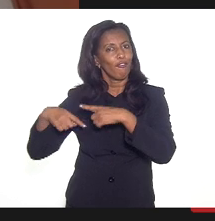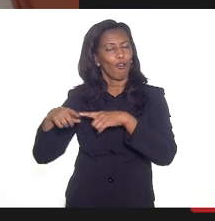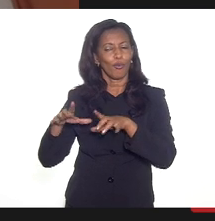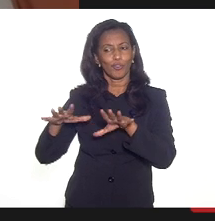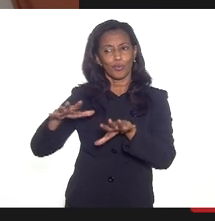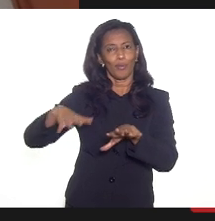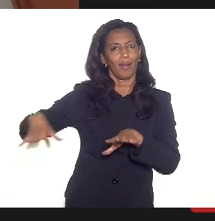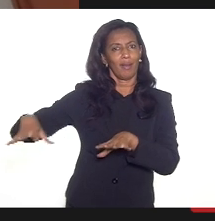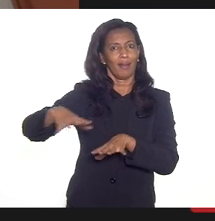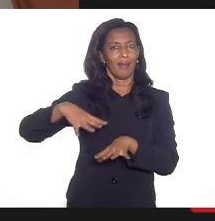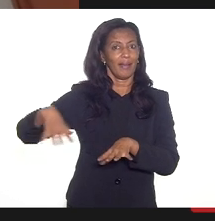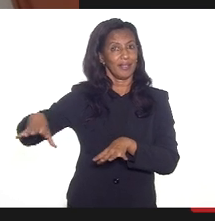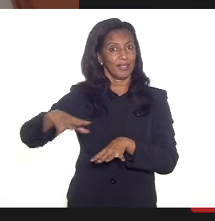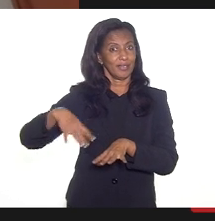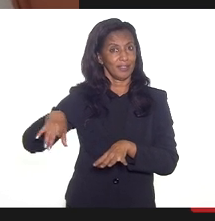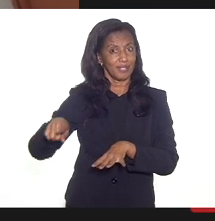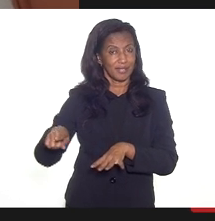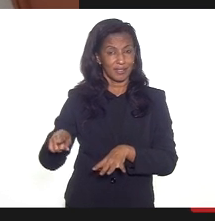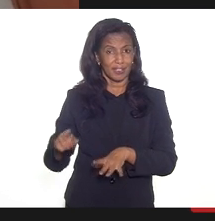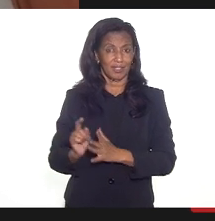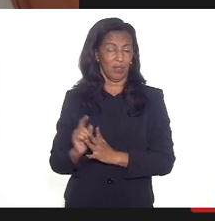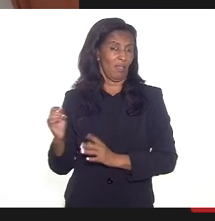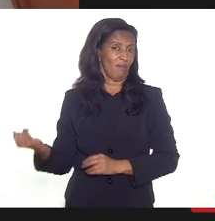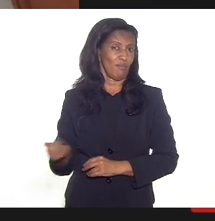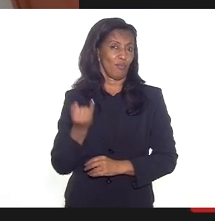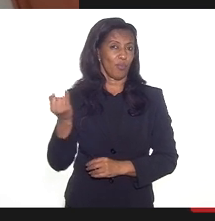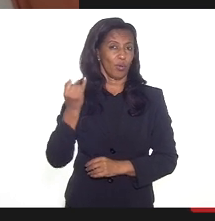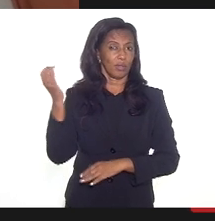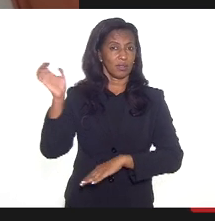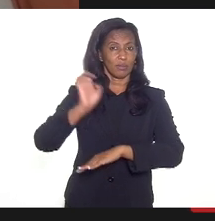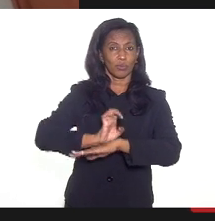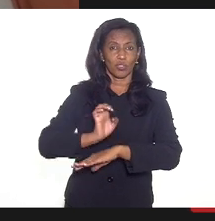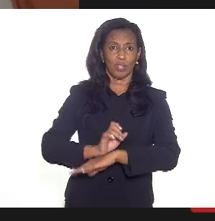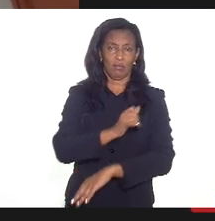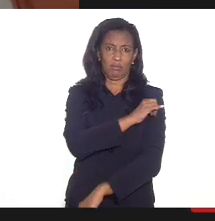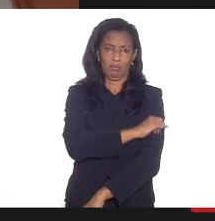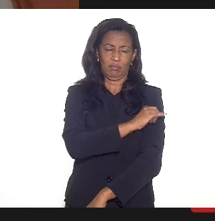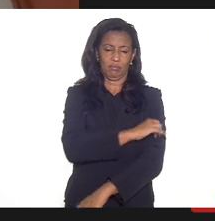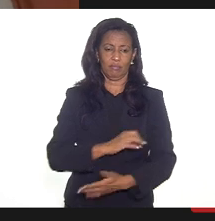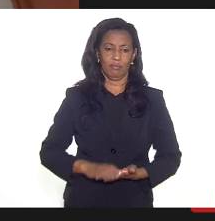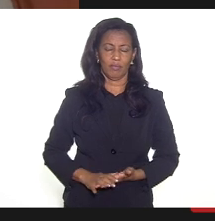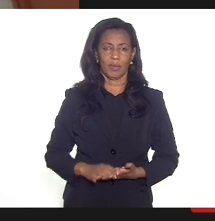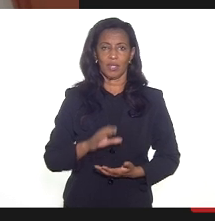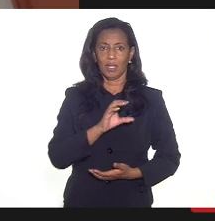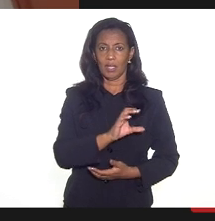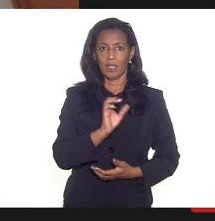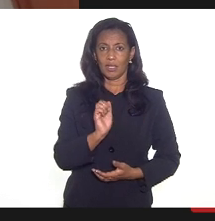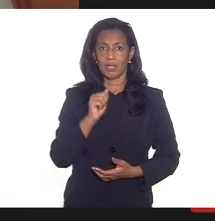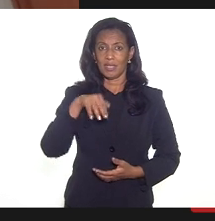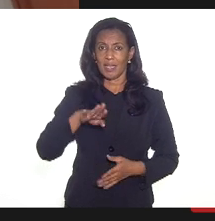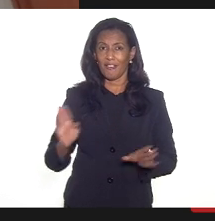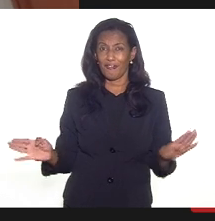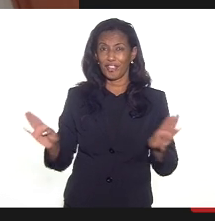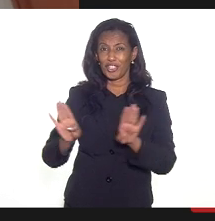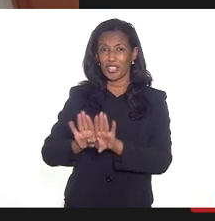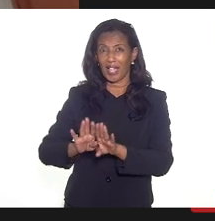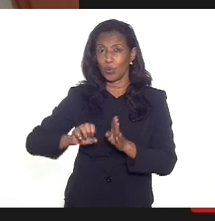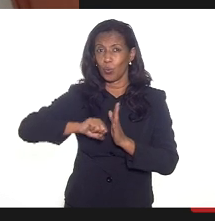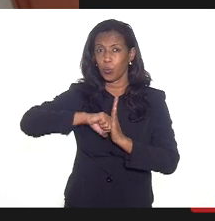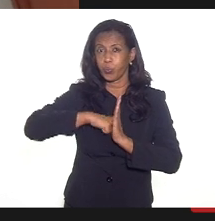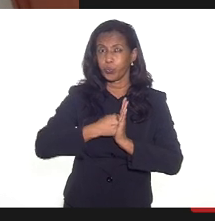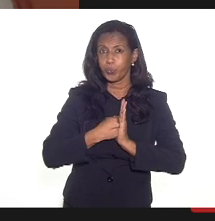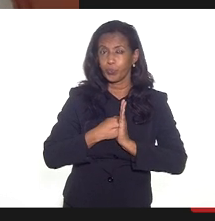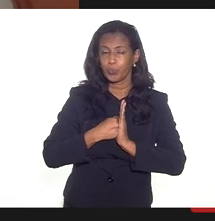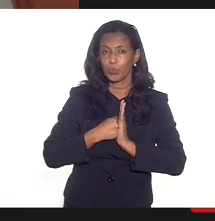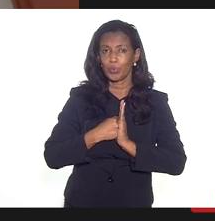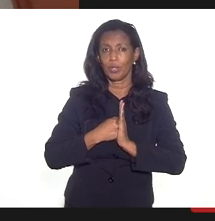região que é de extrema importância para o Estado do Rio de Janeiro, o CIAM Baixada fechado, a